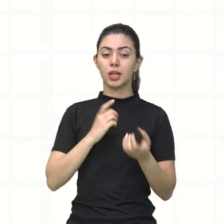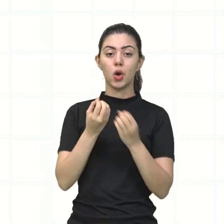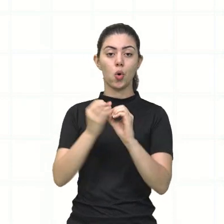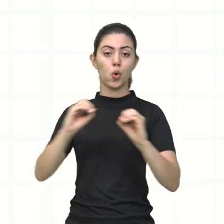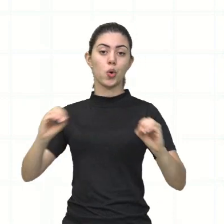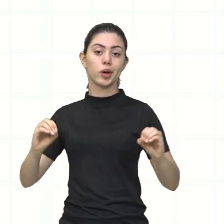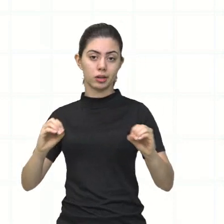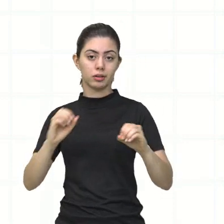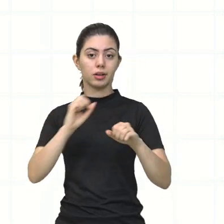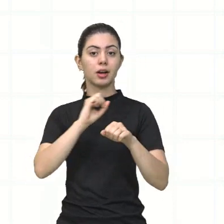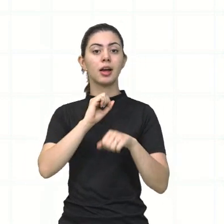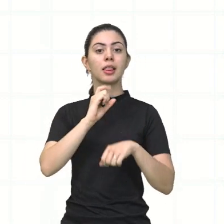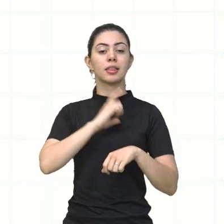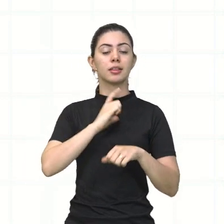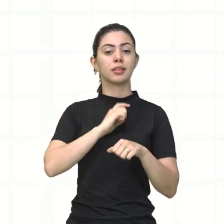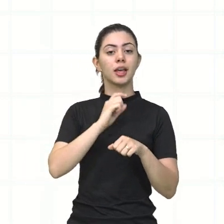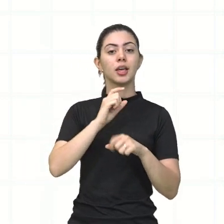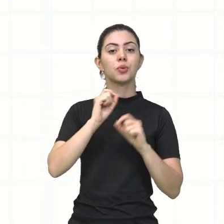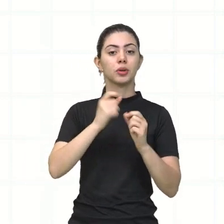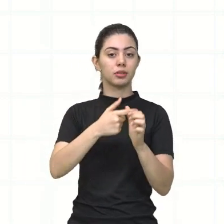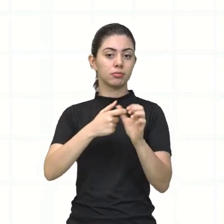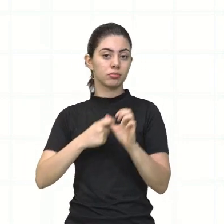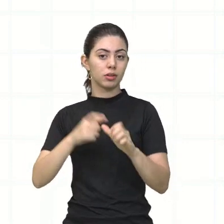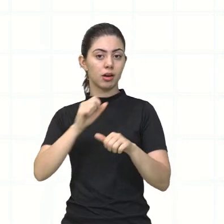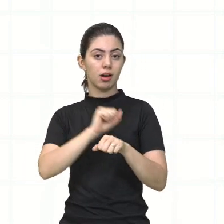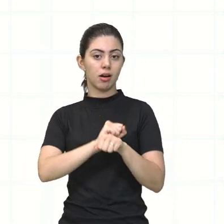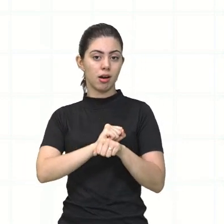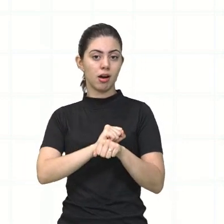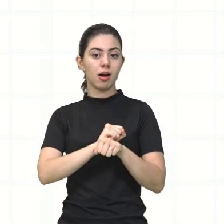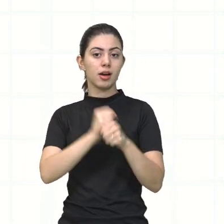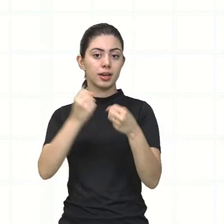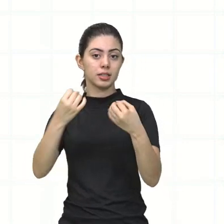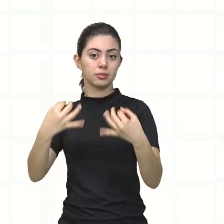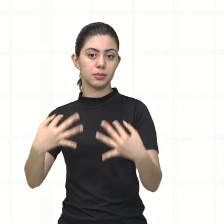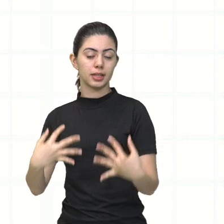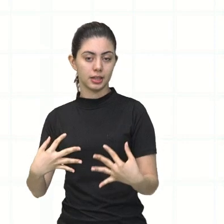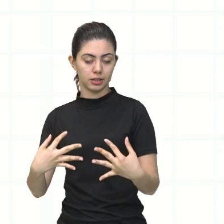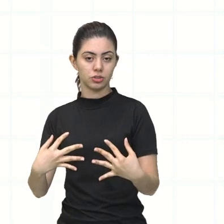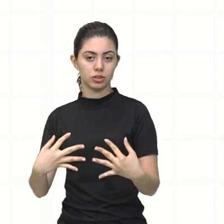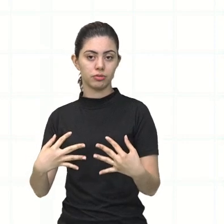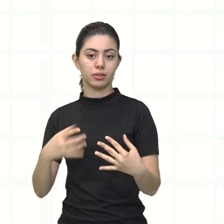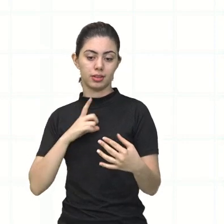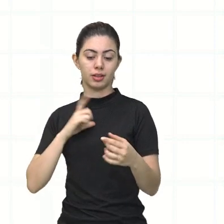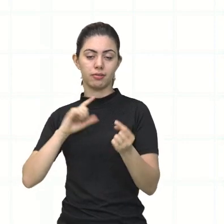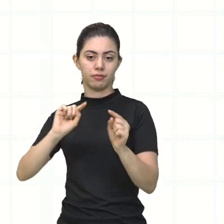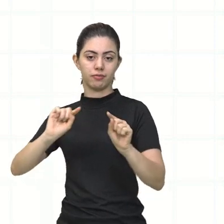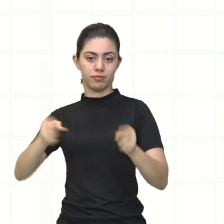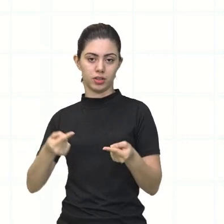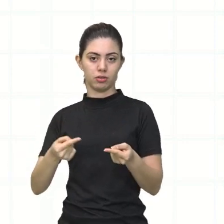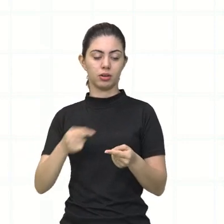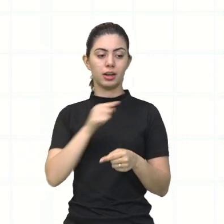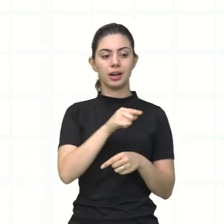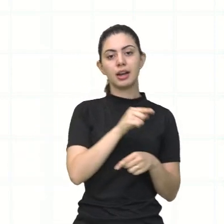subordinada adjetiva explicativa, ela vai estar entre vírgulas. A restritiva não. Ela não está entre vírgulas. Isso é